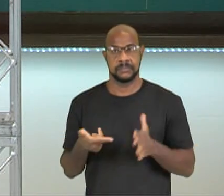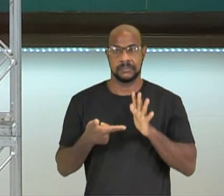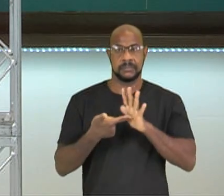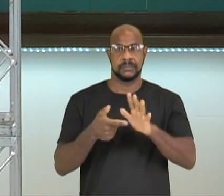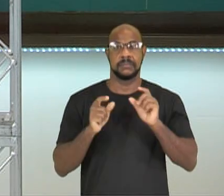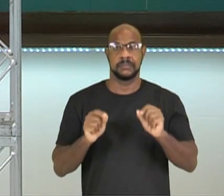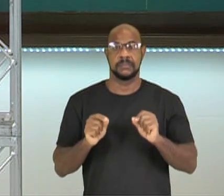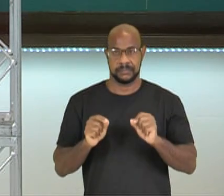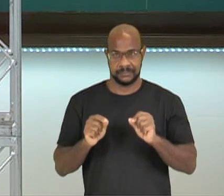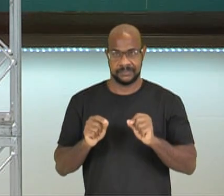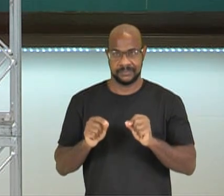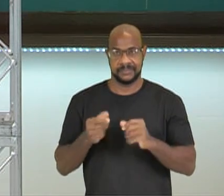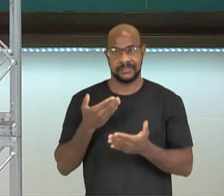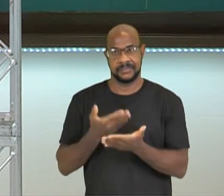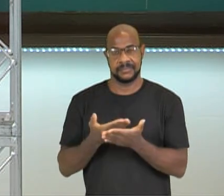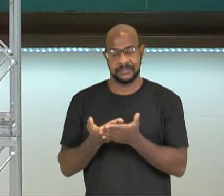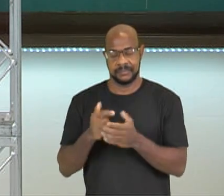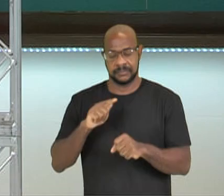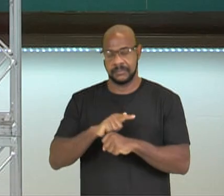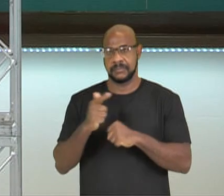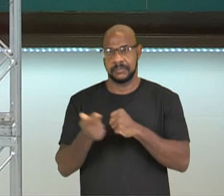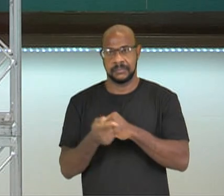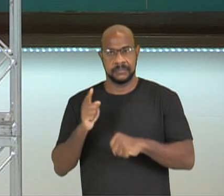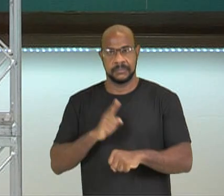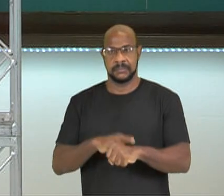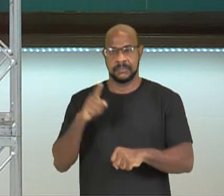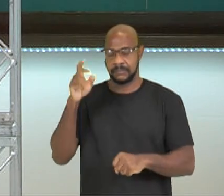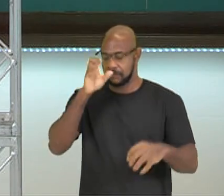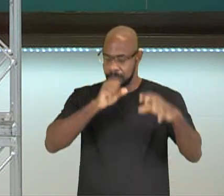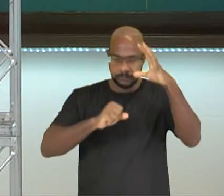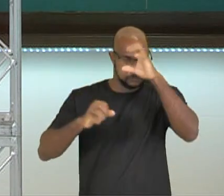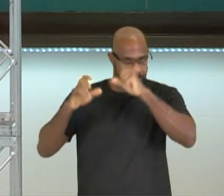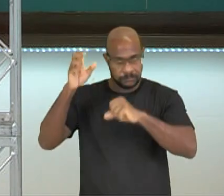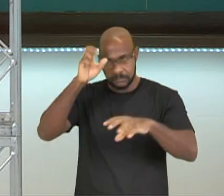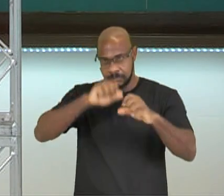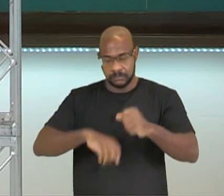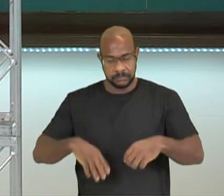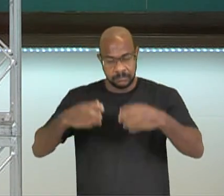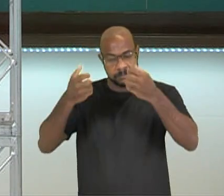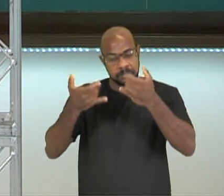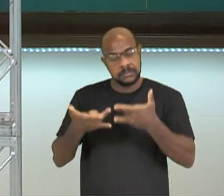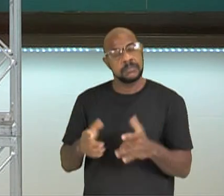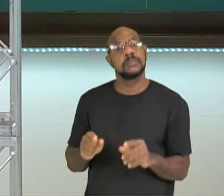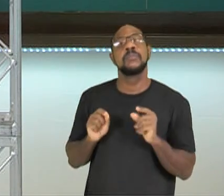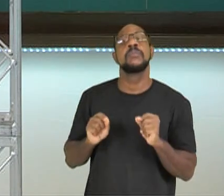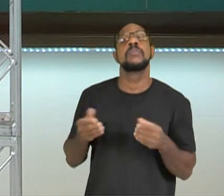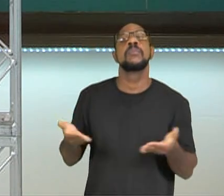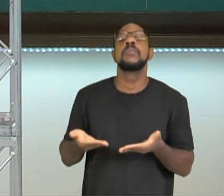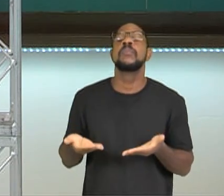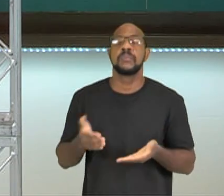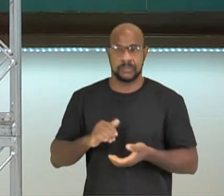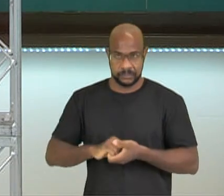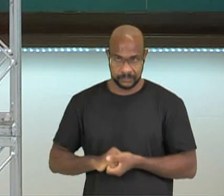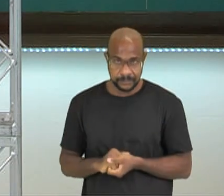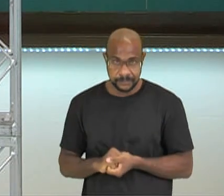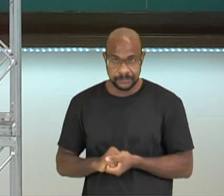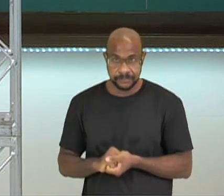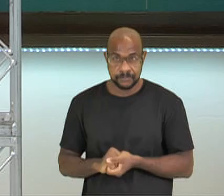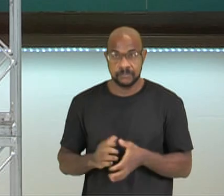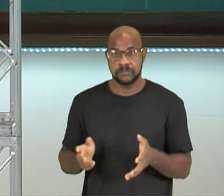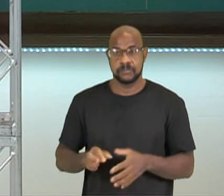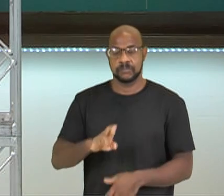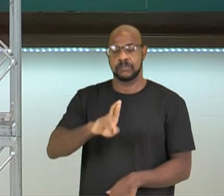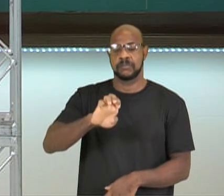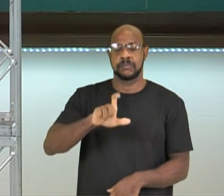de geografia, um momento de aprendizado e vamos falar sobre o relevo brasileiro, algumas características